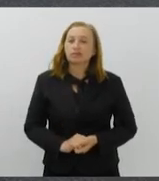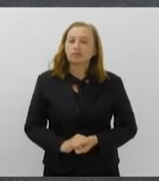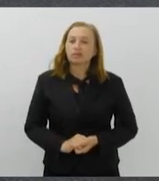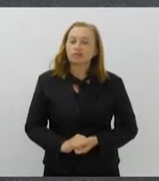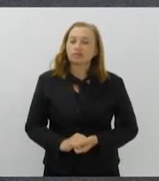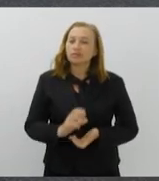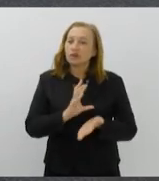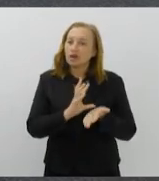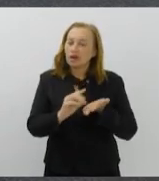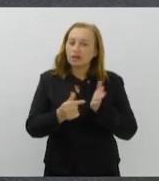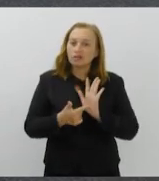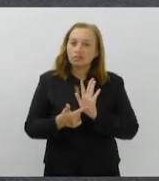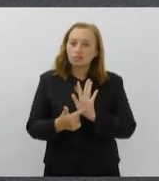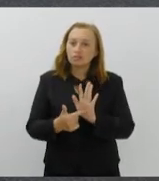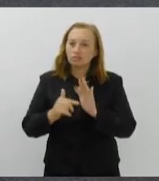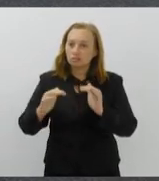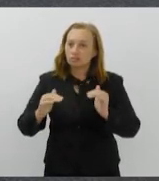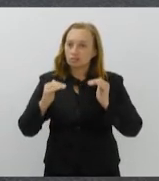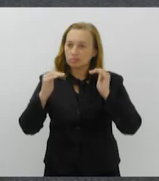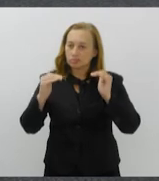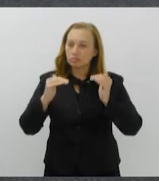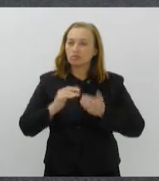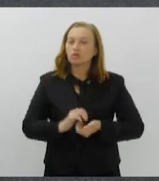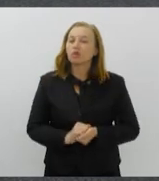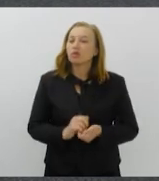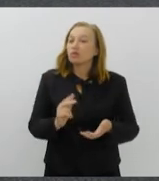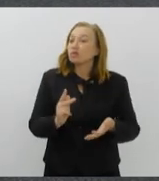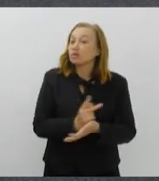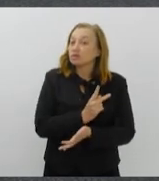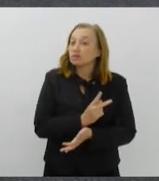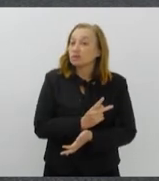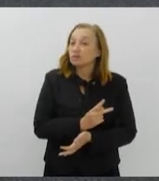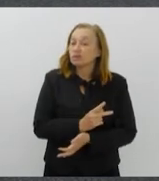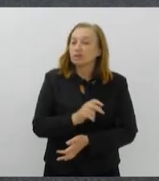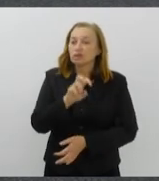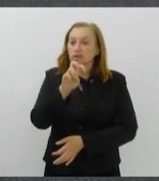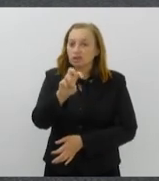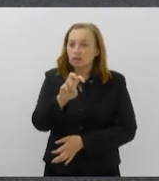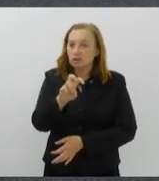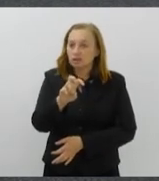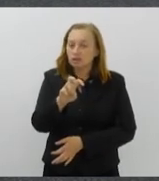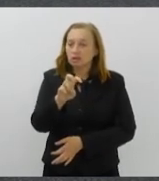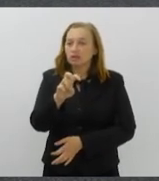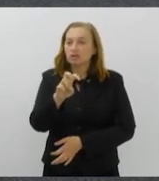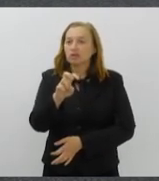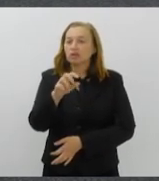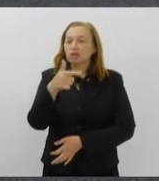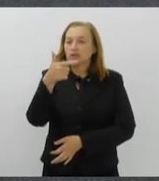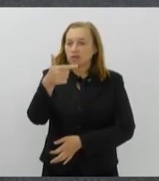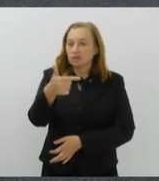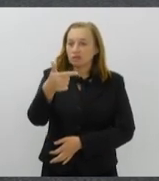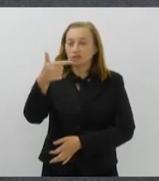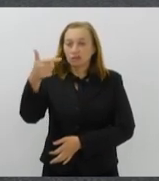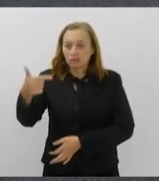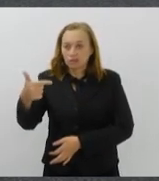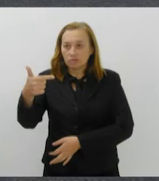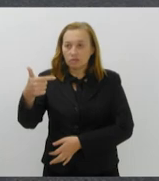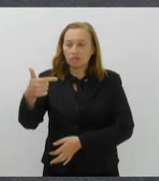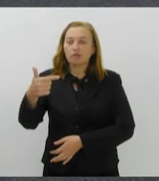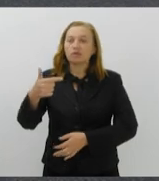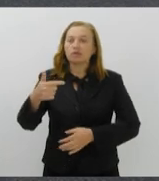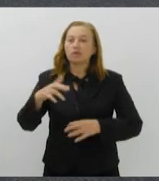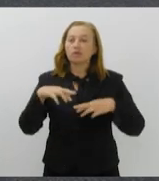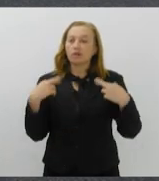a ata reflete com exatidão o ocorrido na 52ª sessão ordinária